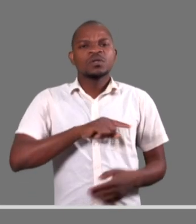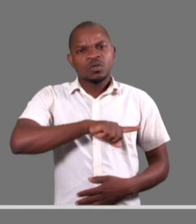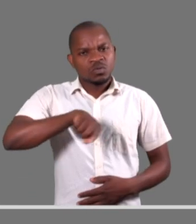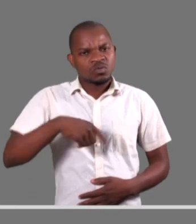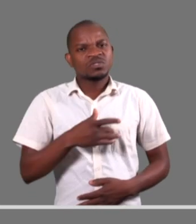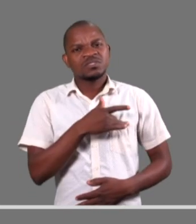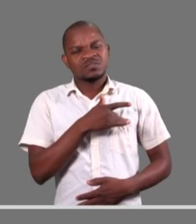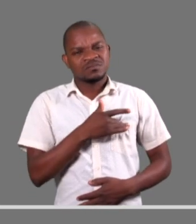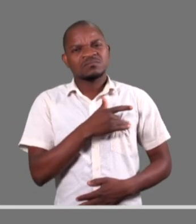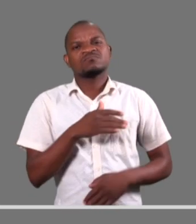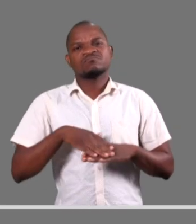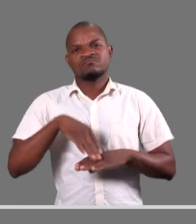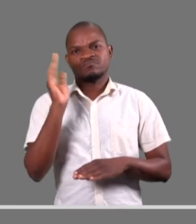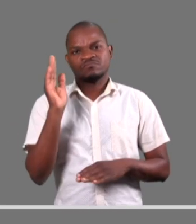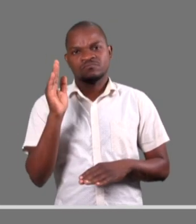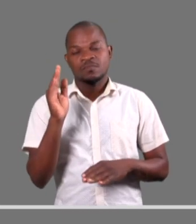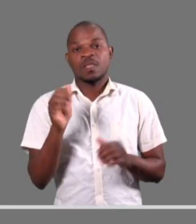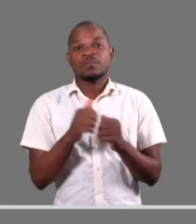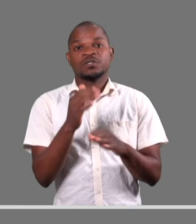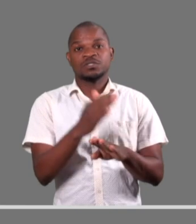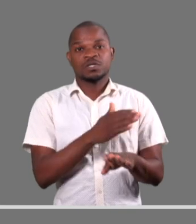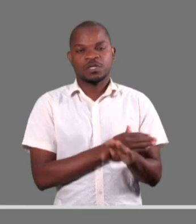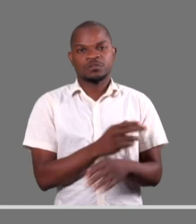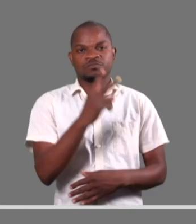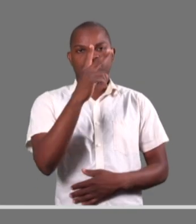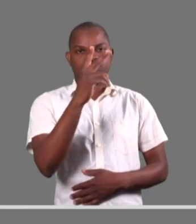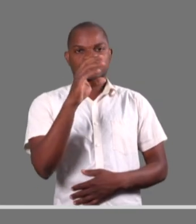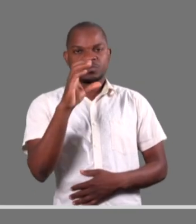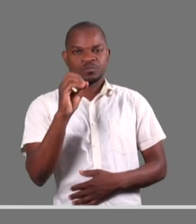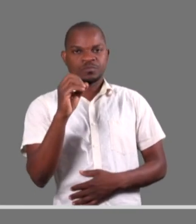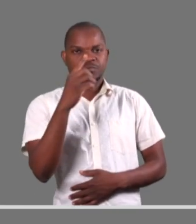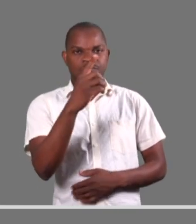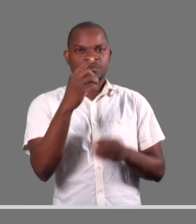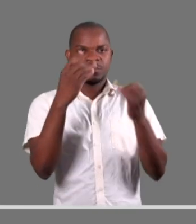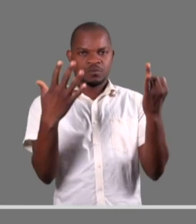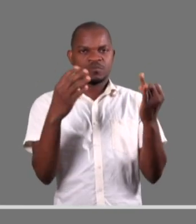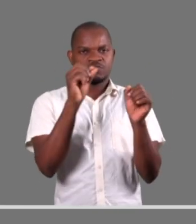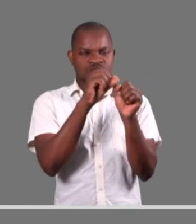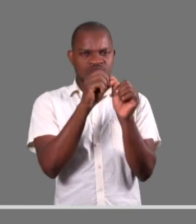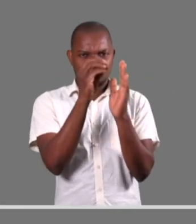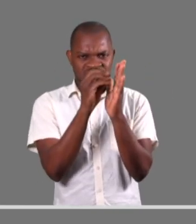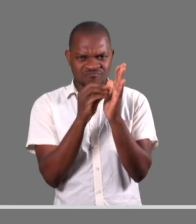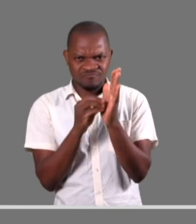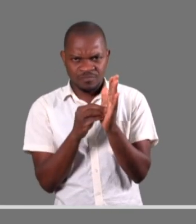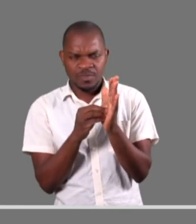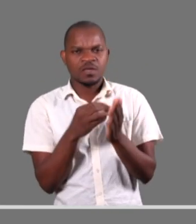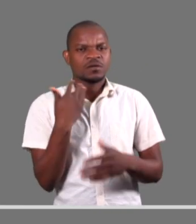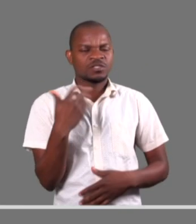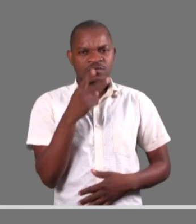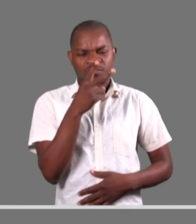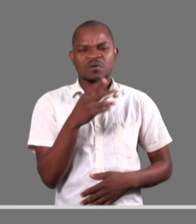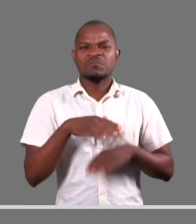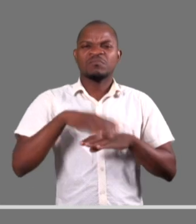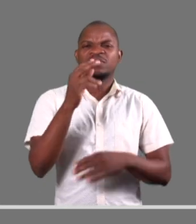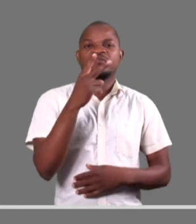desconforto que ele tem, o mesmo que nós também sentimos. De acordo com o censo de 2017, mais de 28